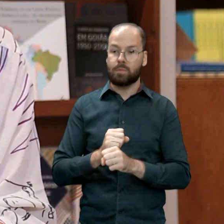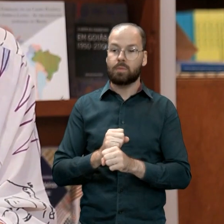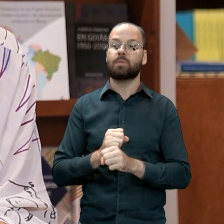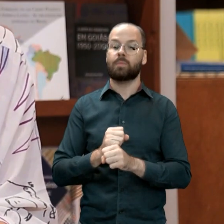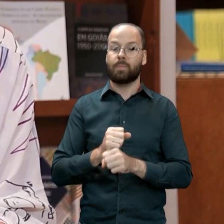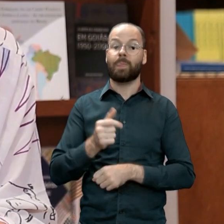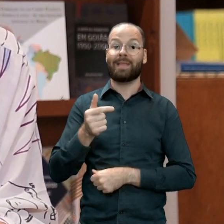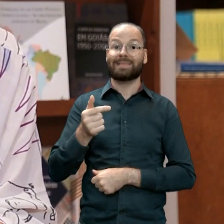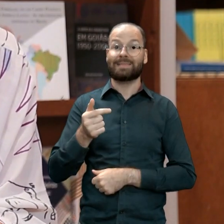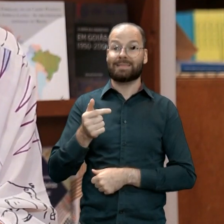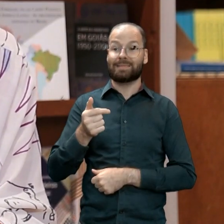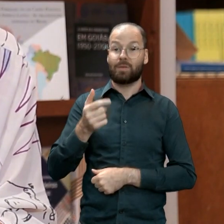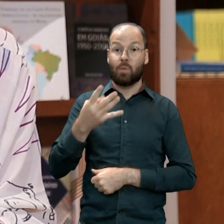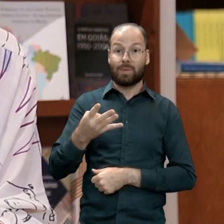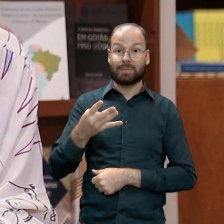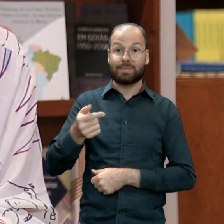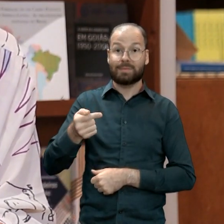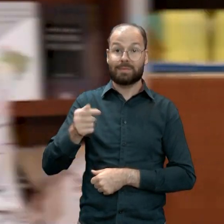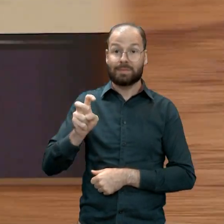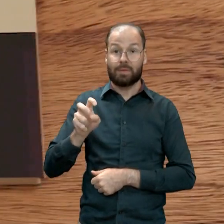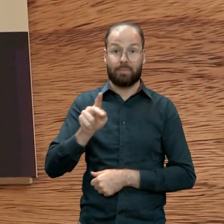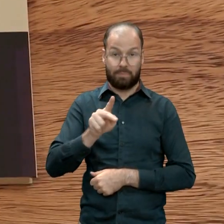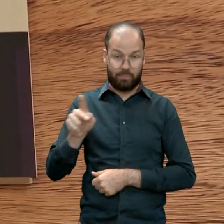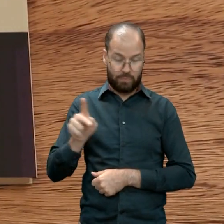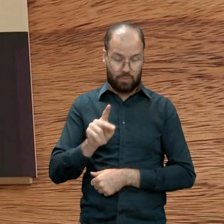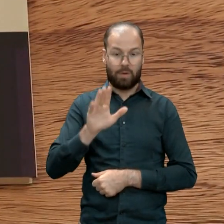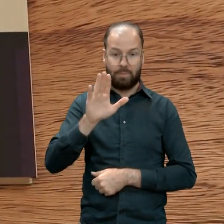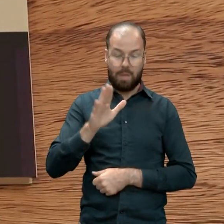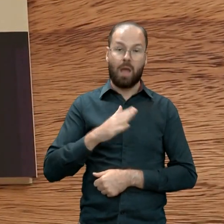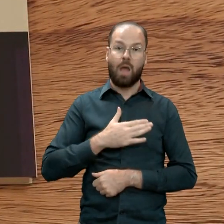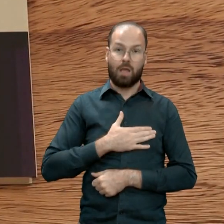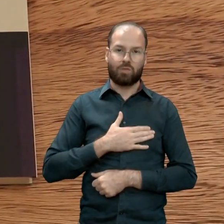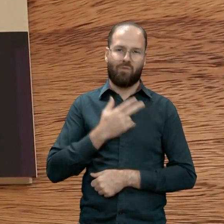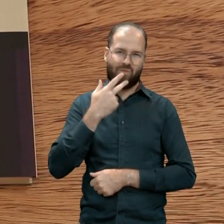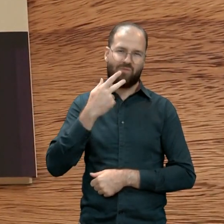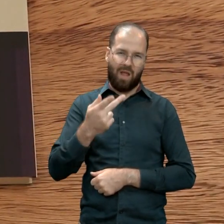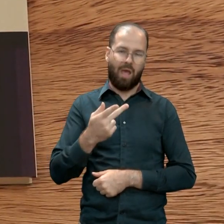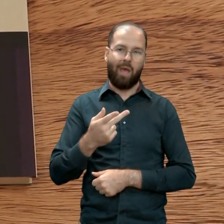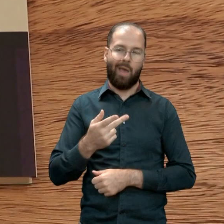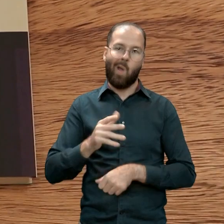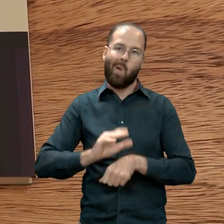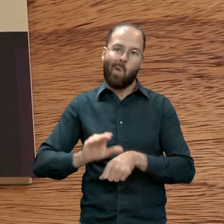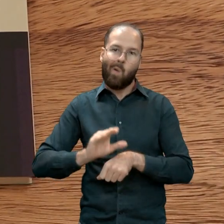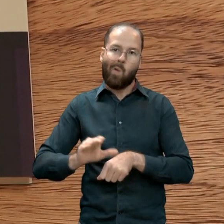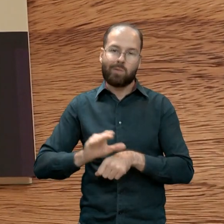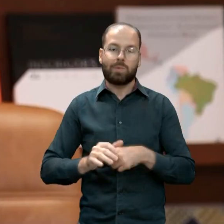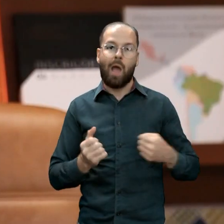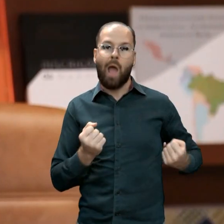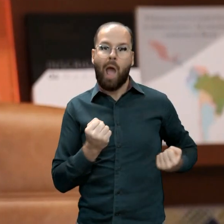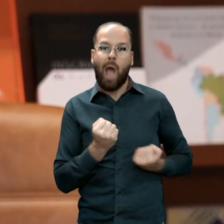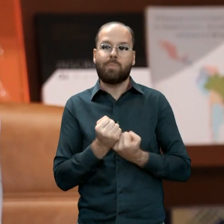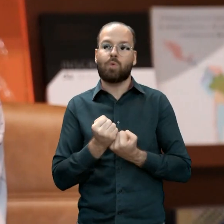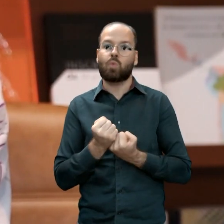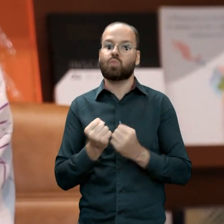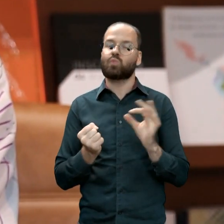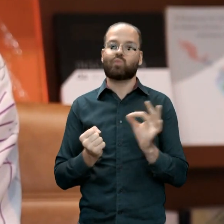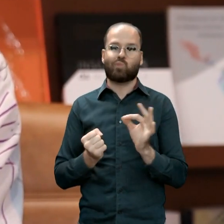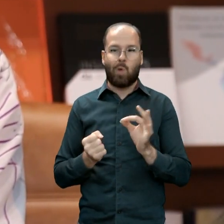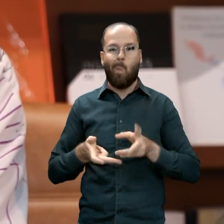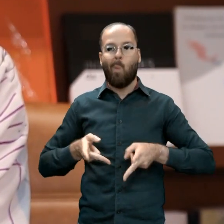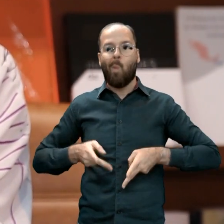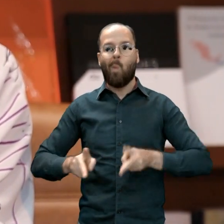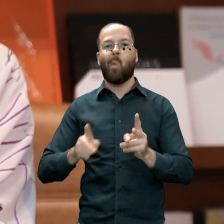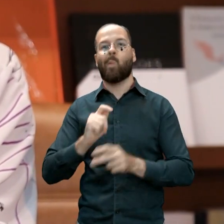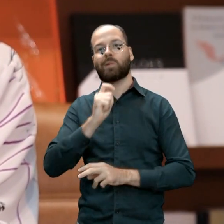Mas como nós não tivemos apoio da rede, como eu disse, não teve continuidade, né? Nós não tivemos apoio para